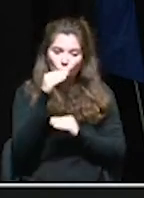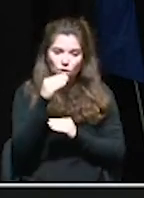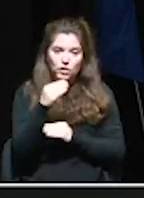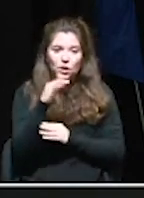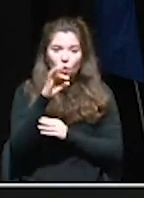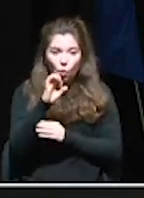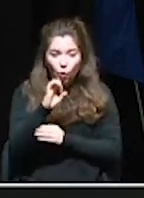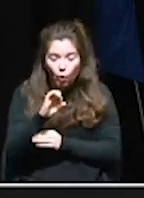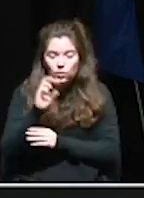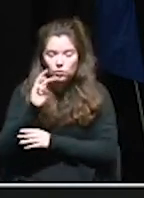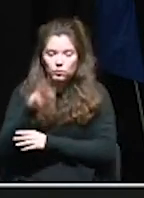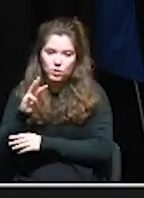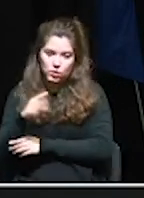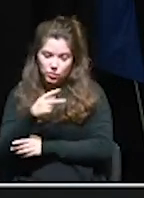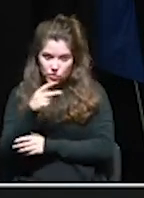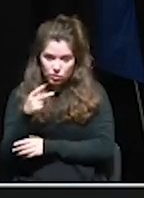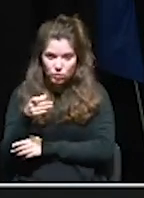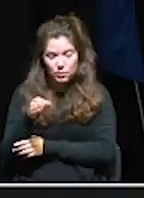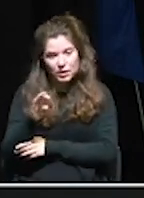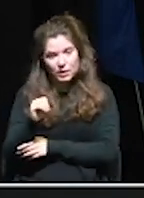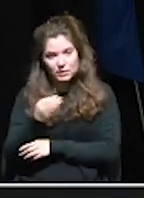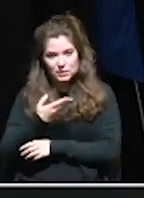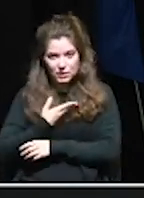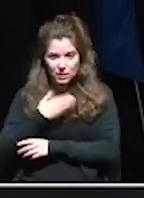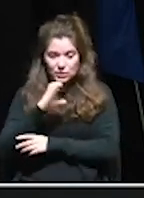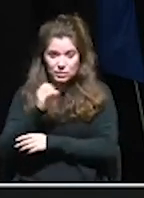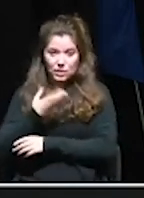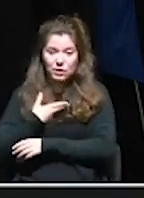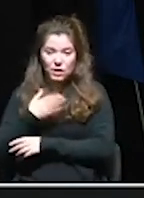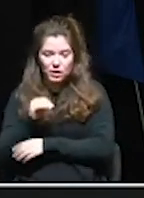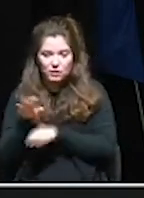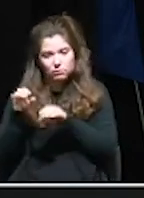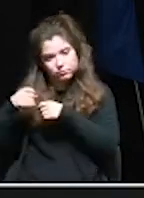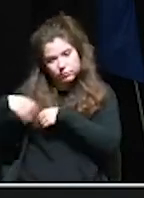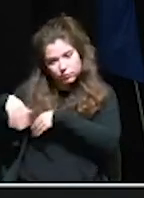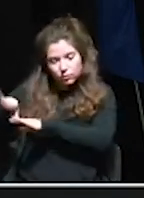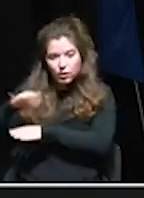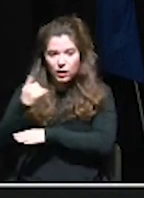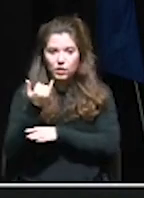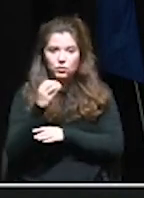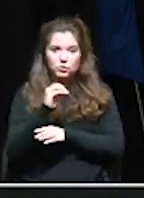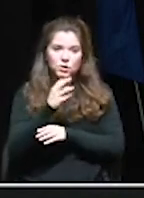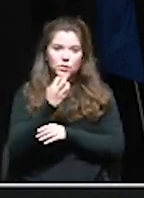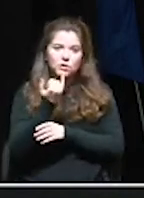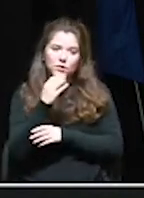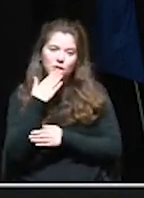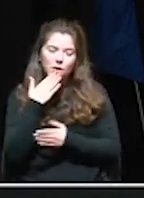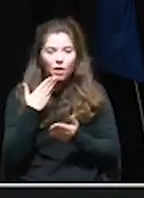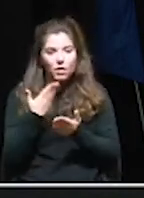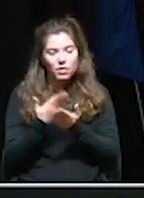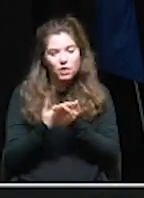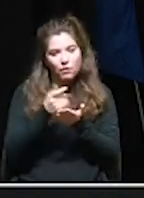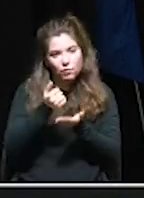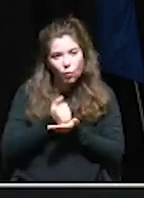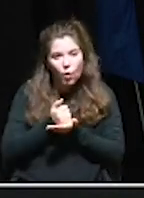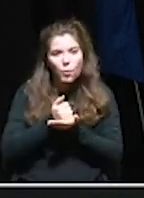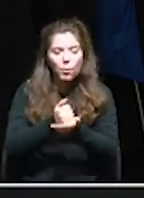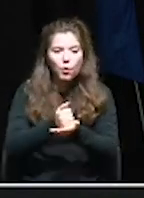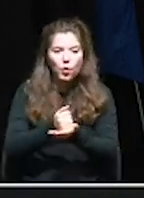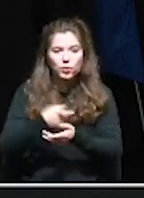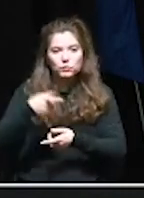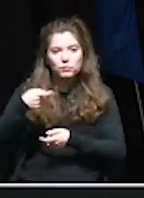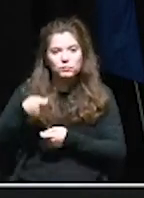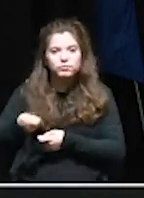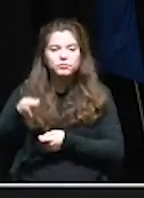de euros de que o Executivo PSD-CDS está a abdicar em 2023 dariam para atribuir um subsídio de renda a mais 1.700